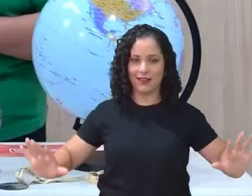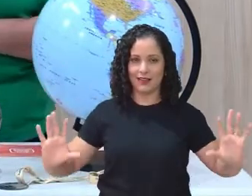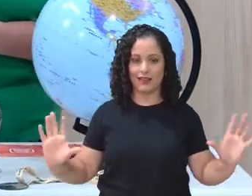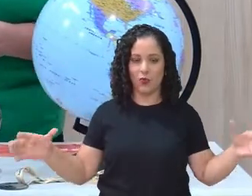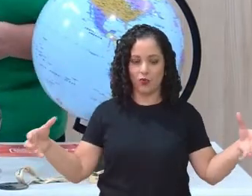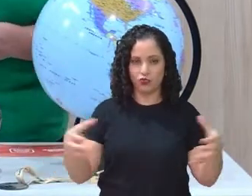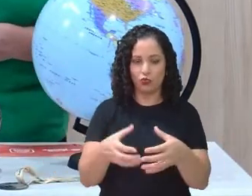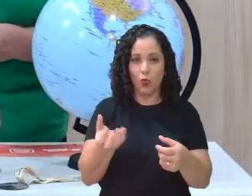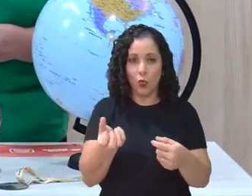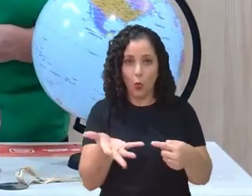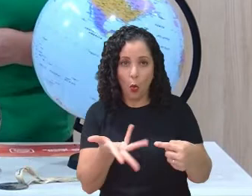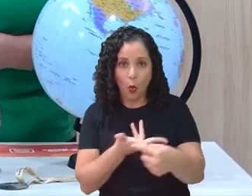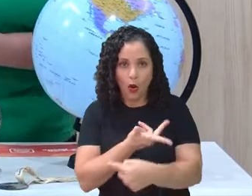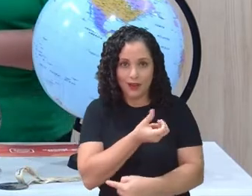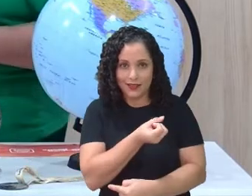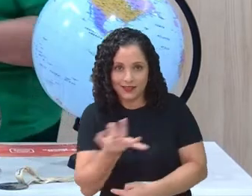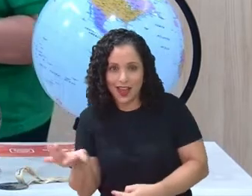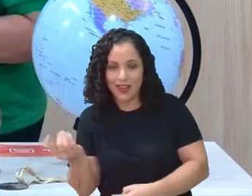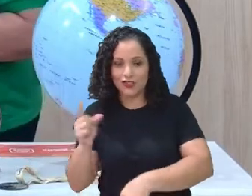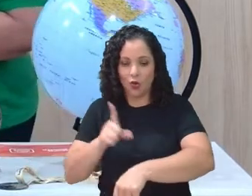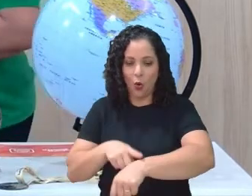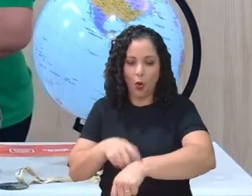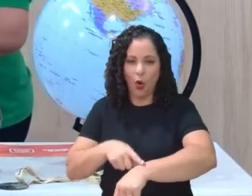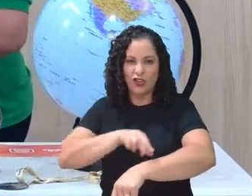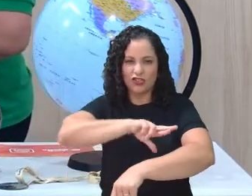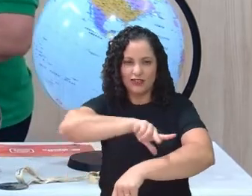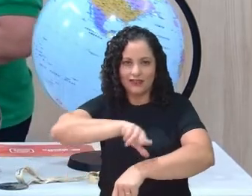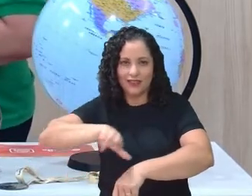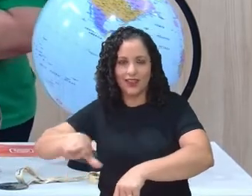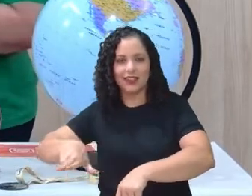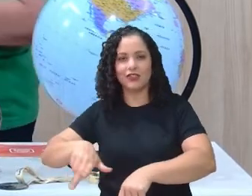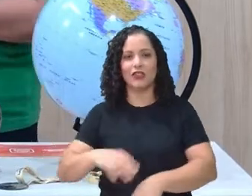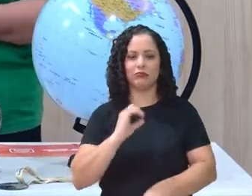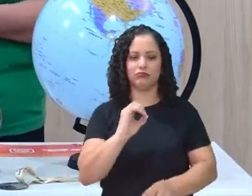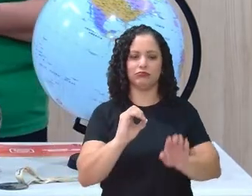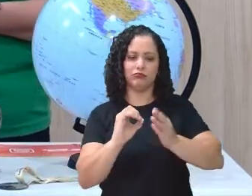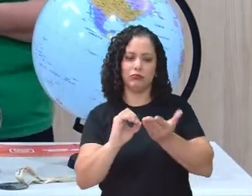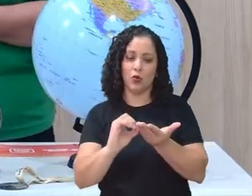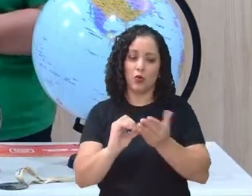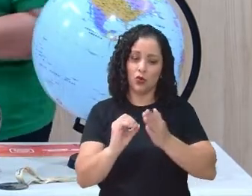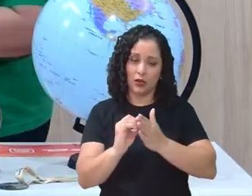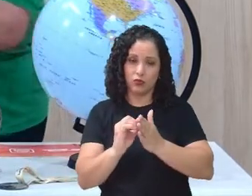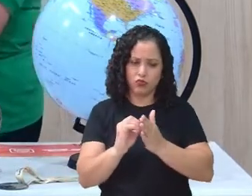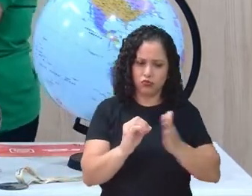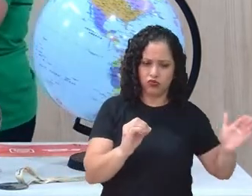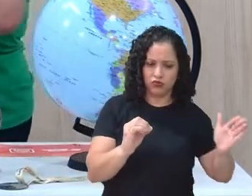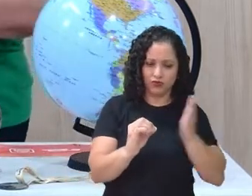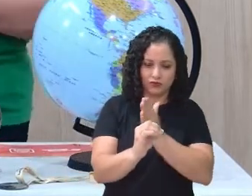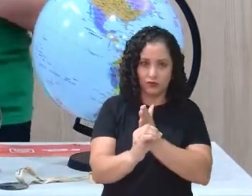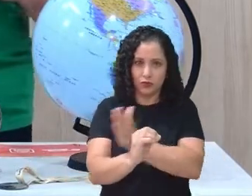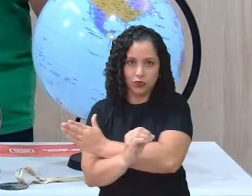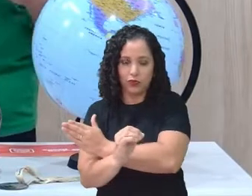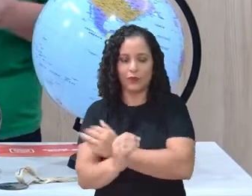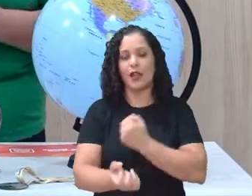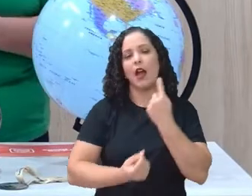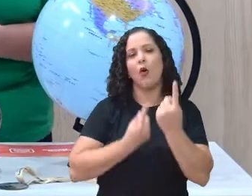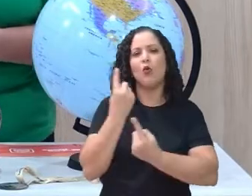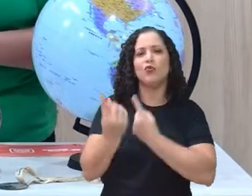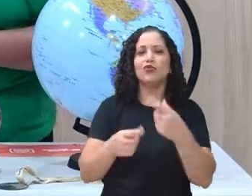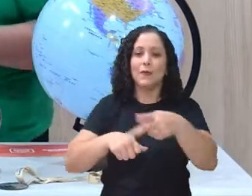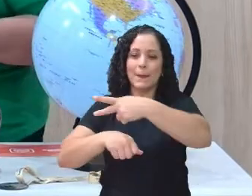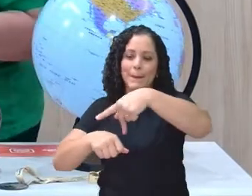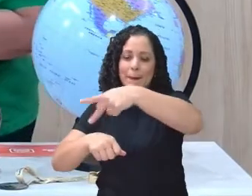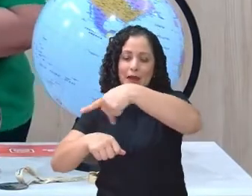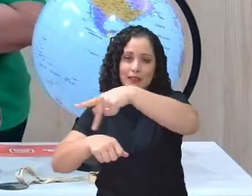conjunto aí de horas diferenciadas. Então, através disso aqui, a gente vai perceber que em determinados países, que em determinados